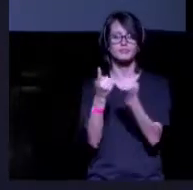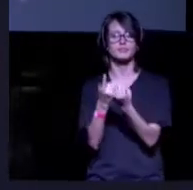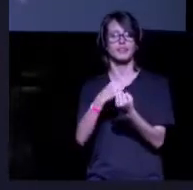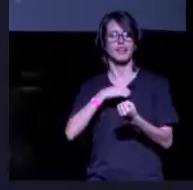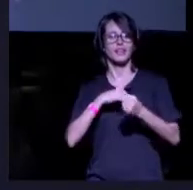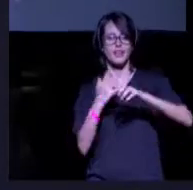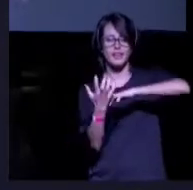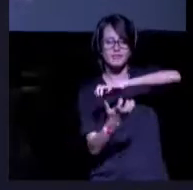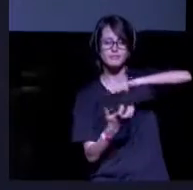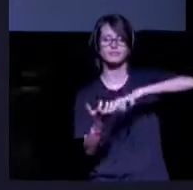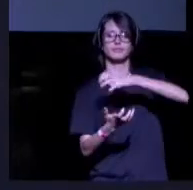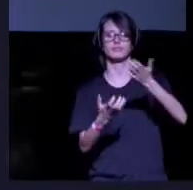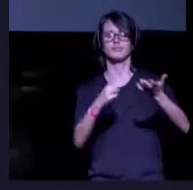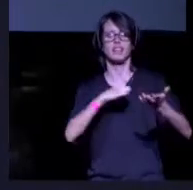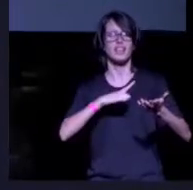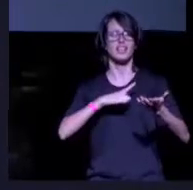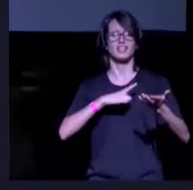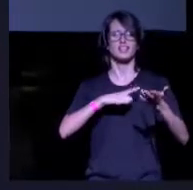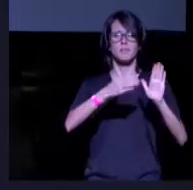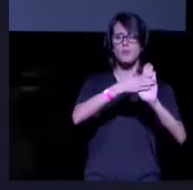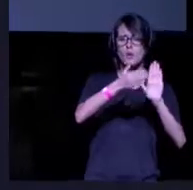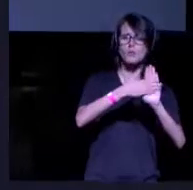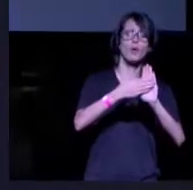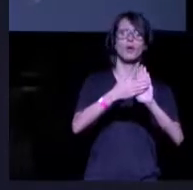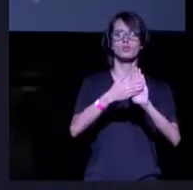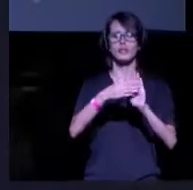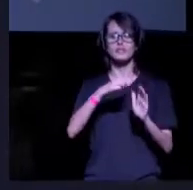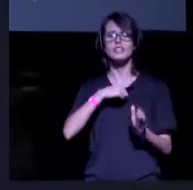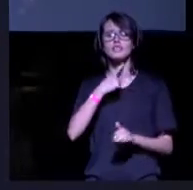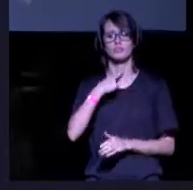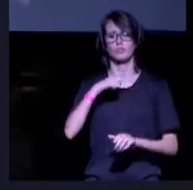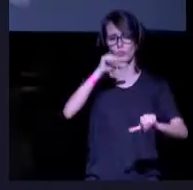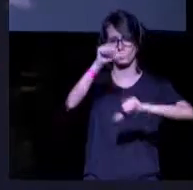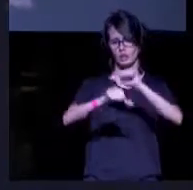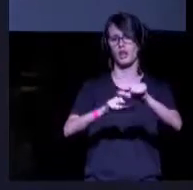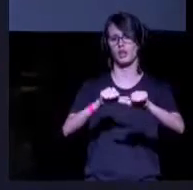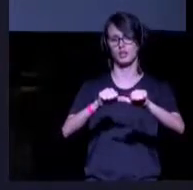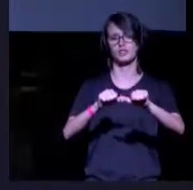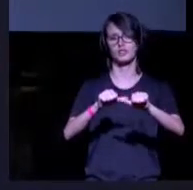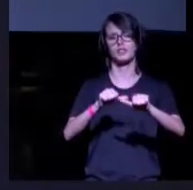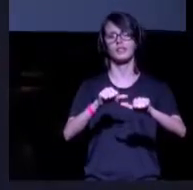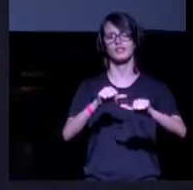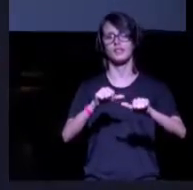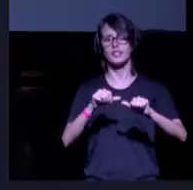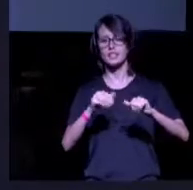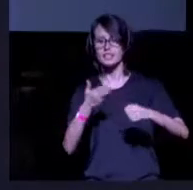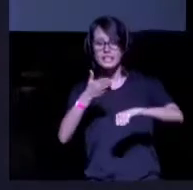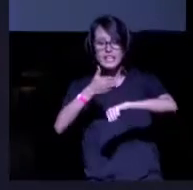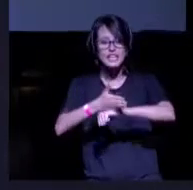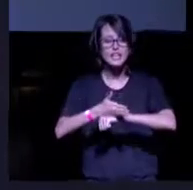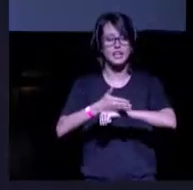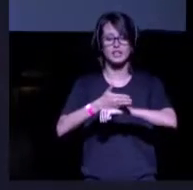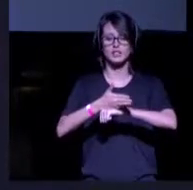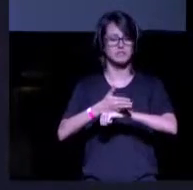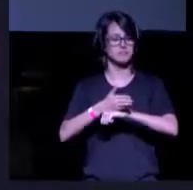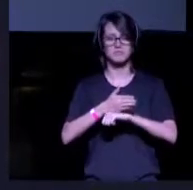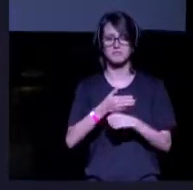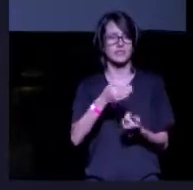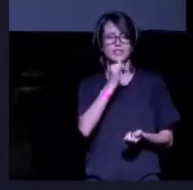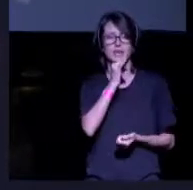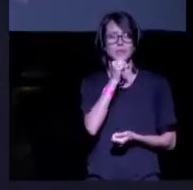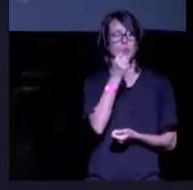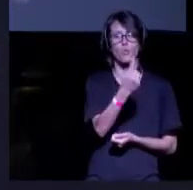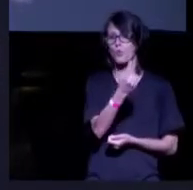e se envolvem por 23 6 meses porque depois é que começa a